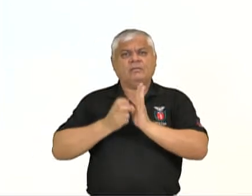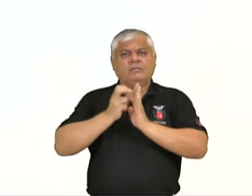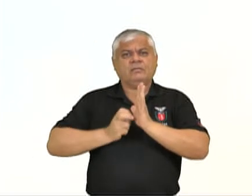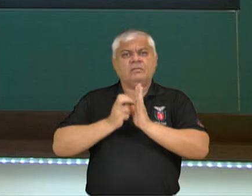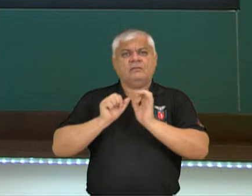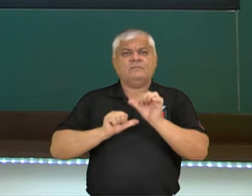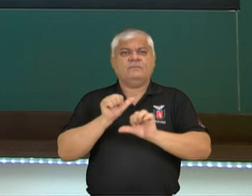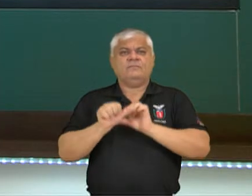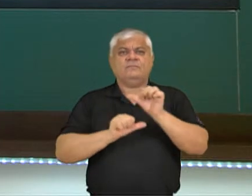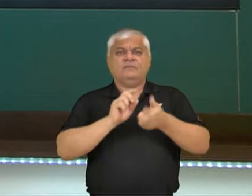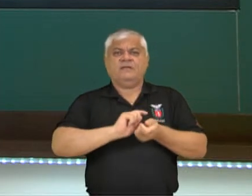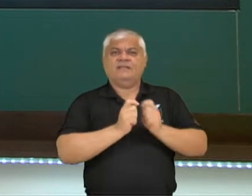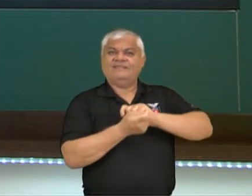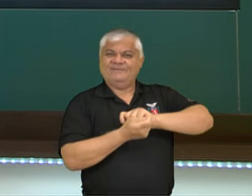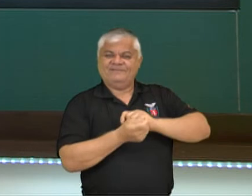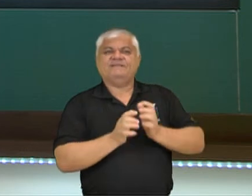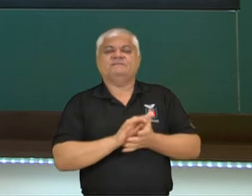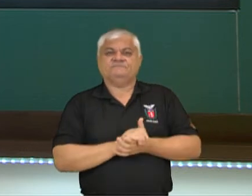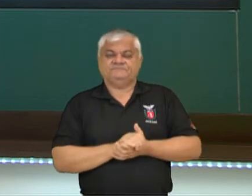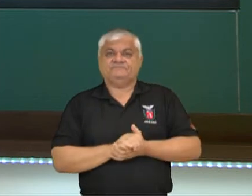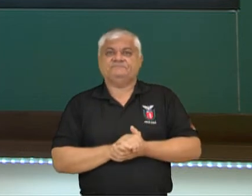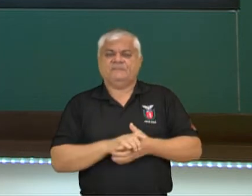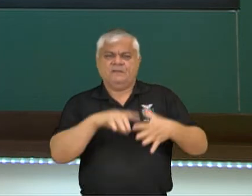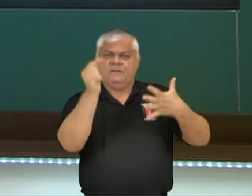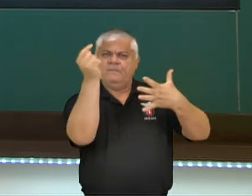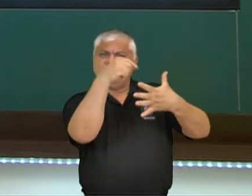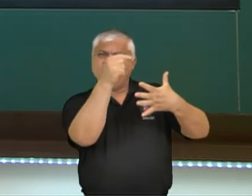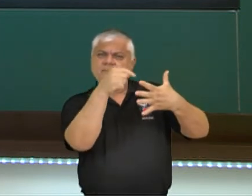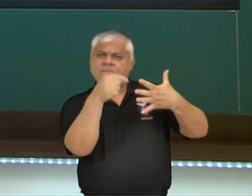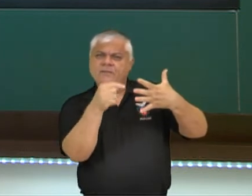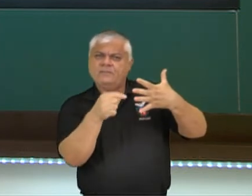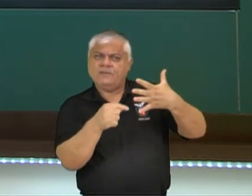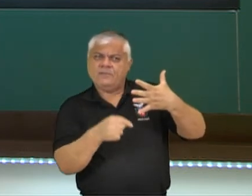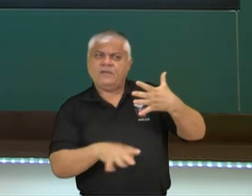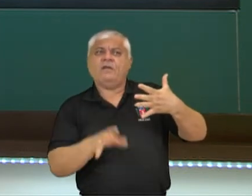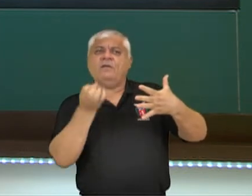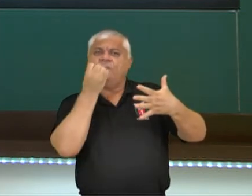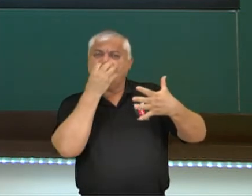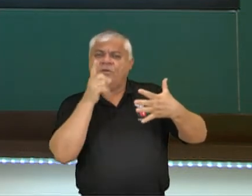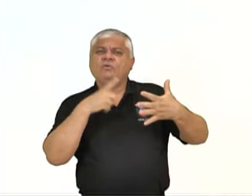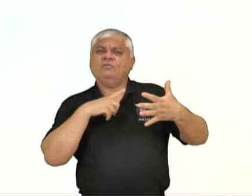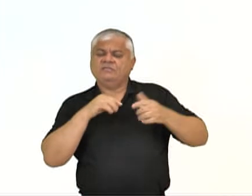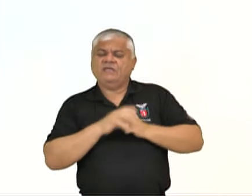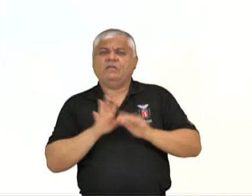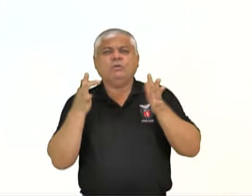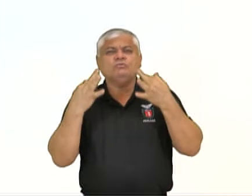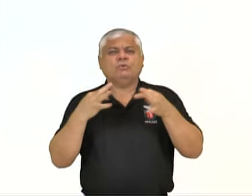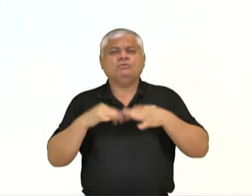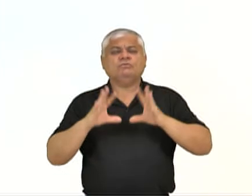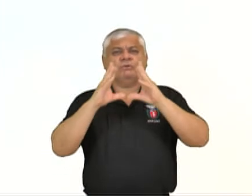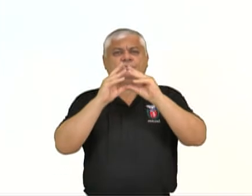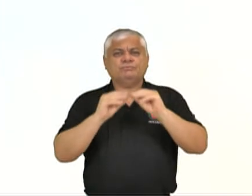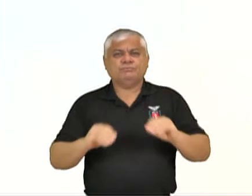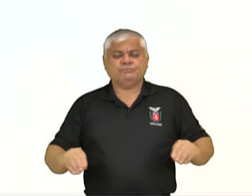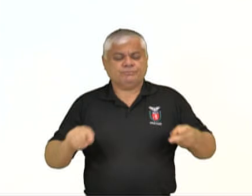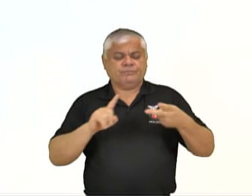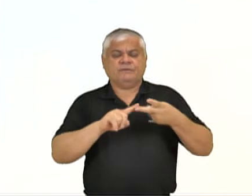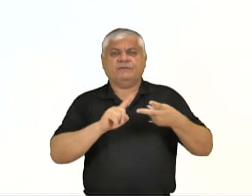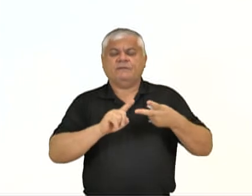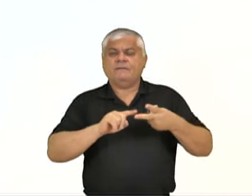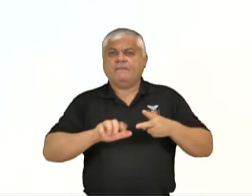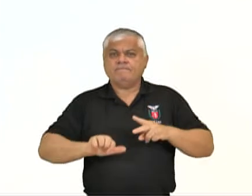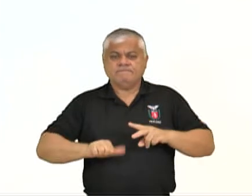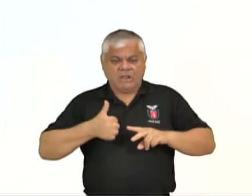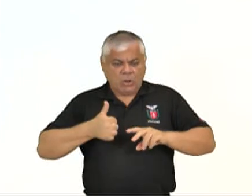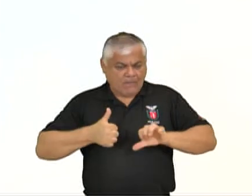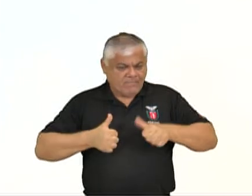mudanças. Vários benefícios, então, entre eles, diminuição da dor, melhora de várias partes